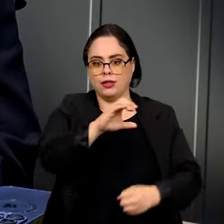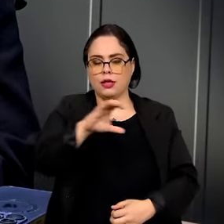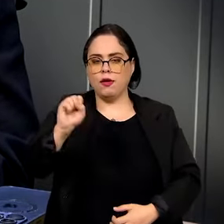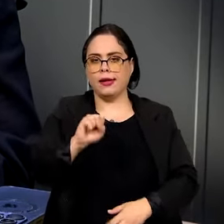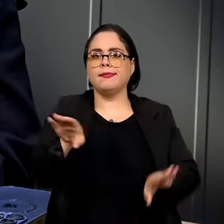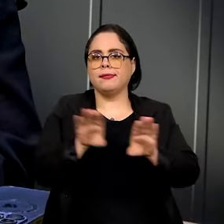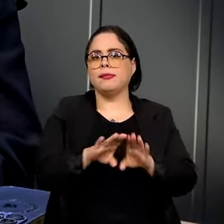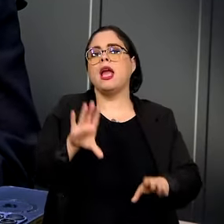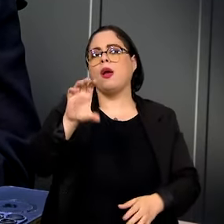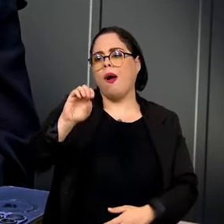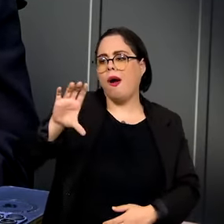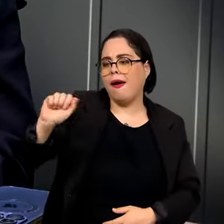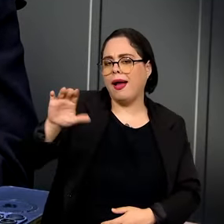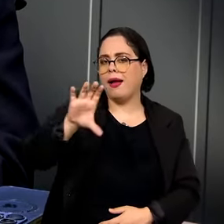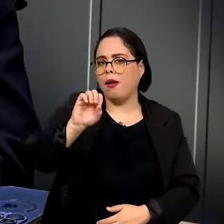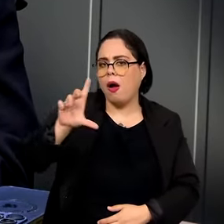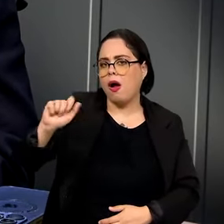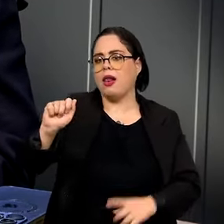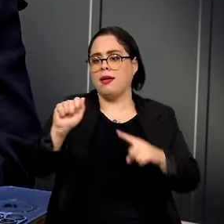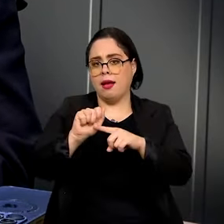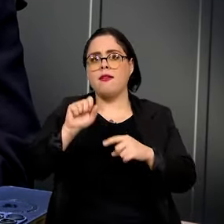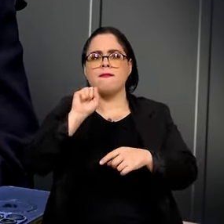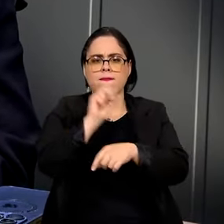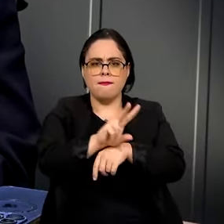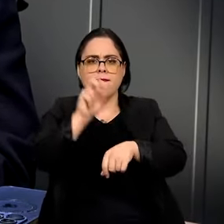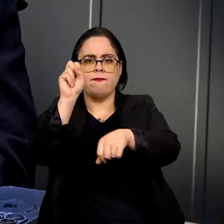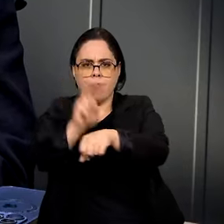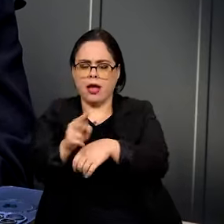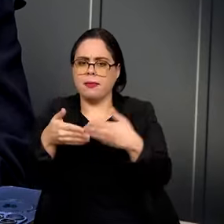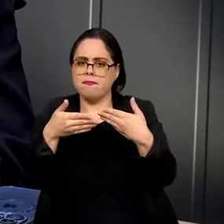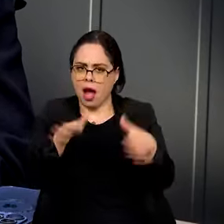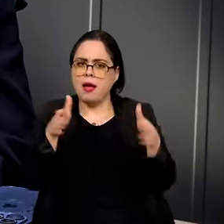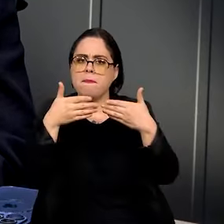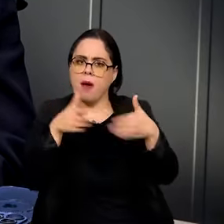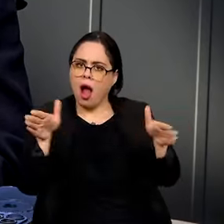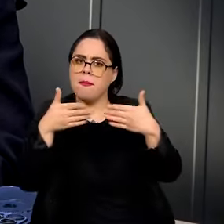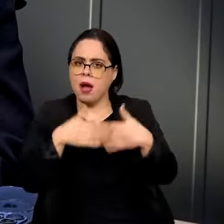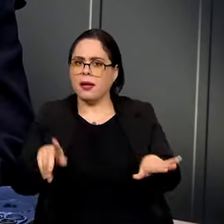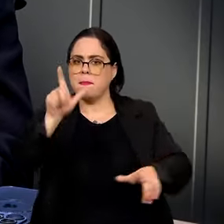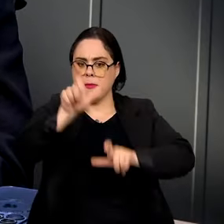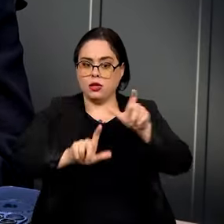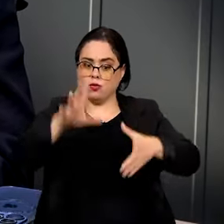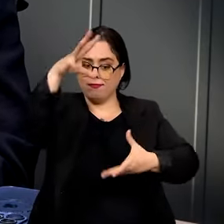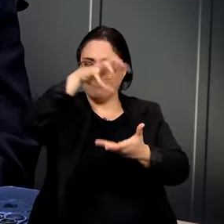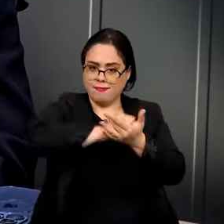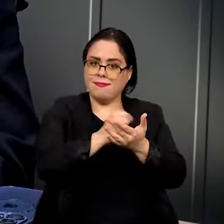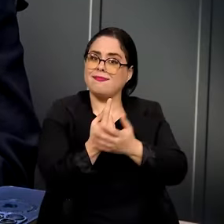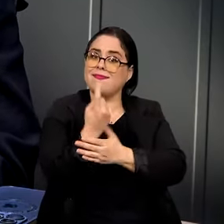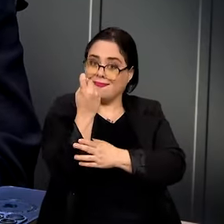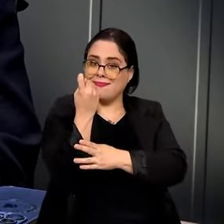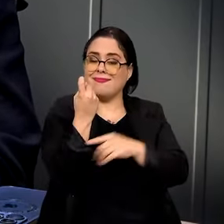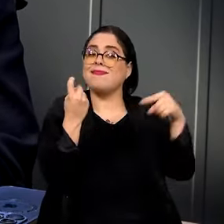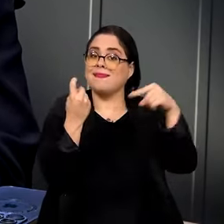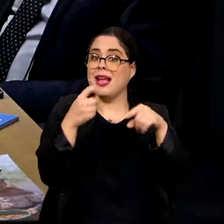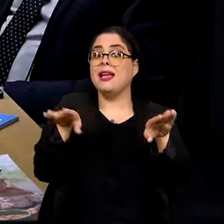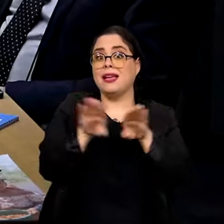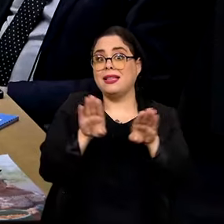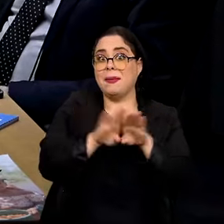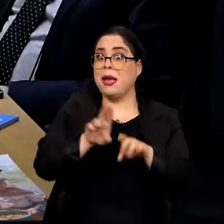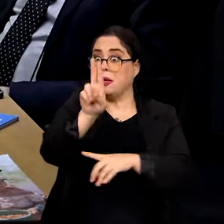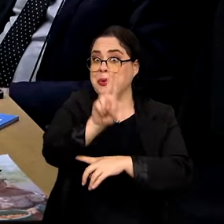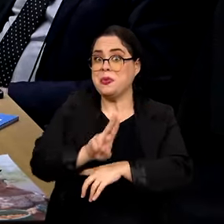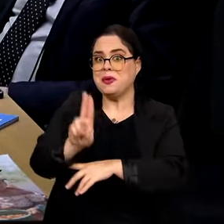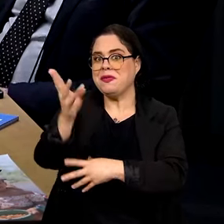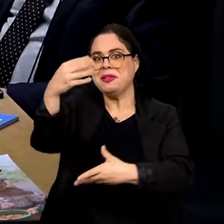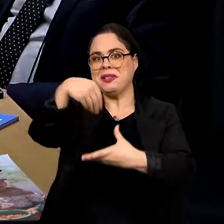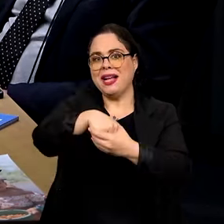a coca-cola essas empresas estão abrindo vagas para as pessoas do cadastr e eles também têm